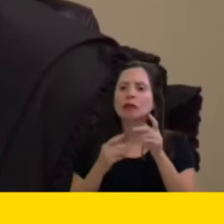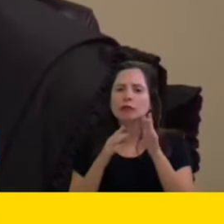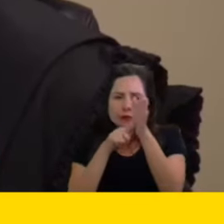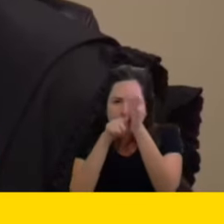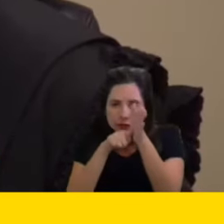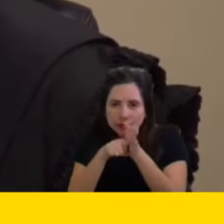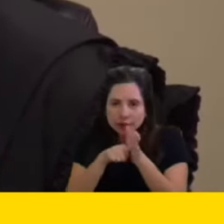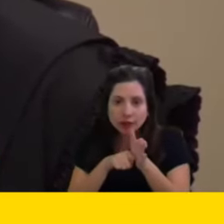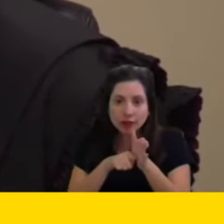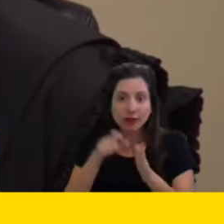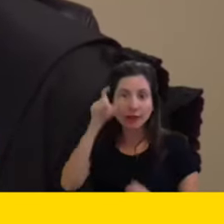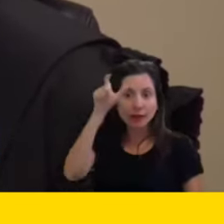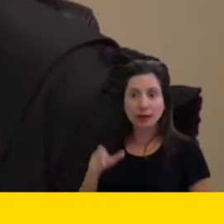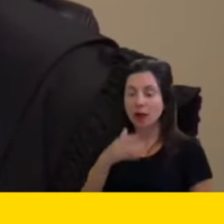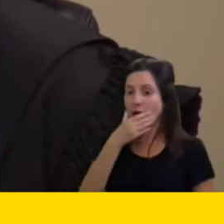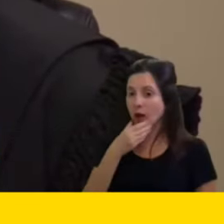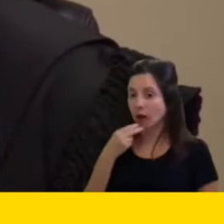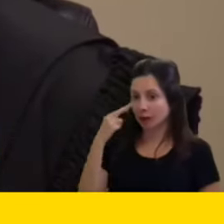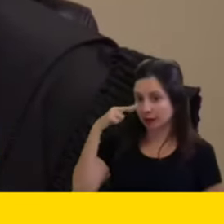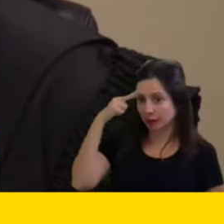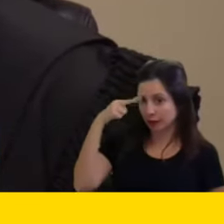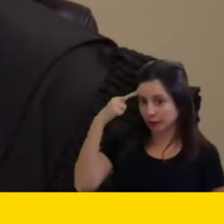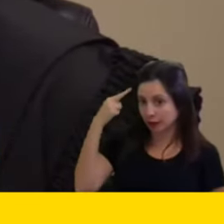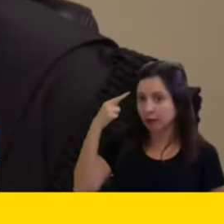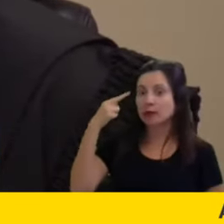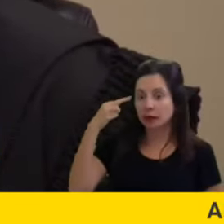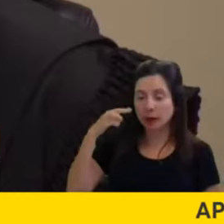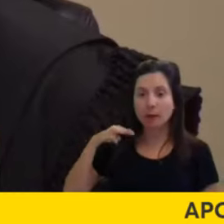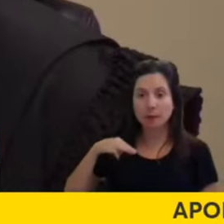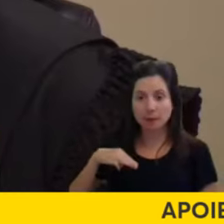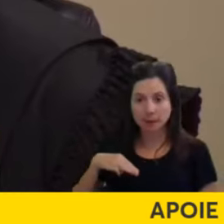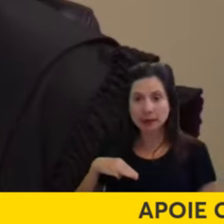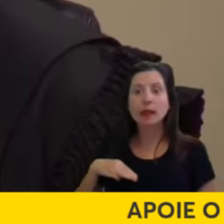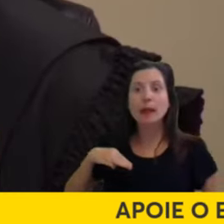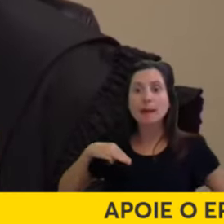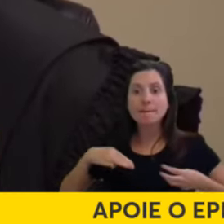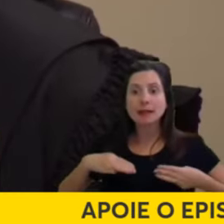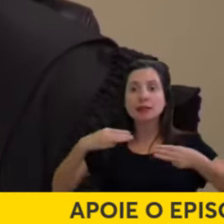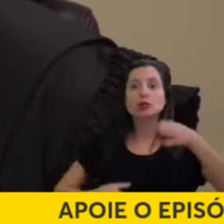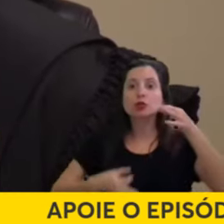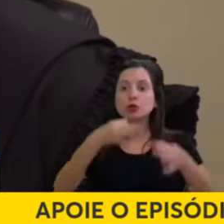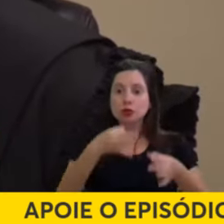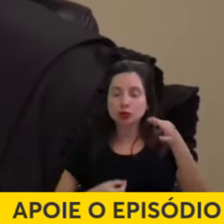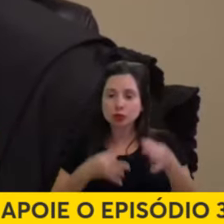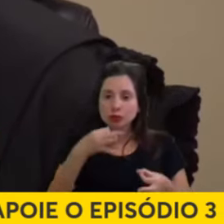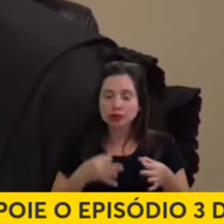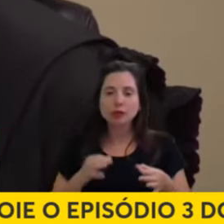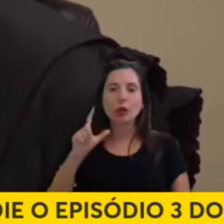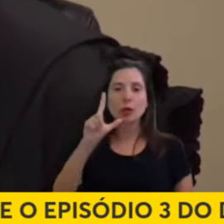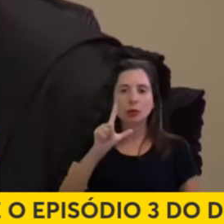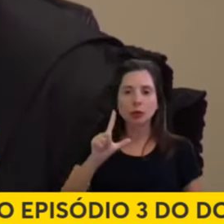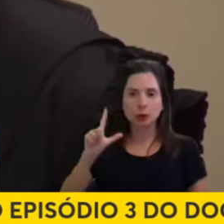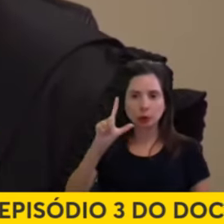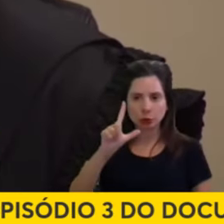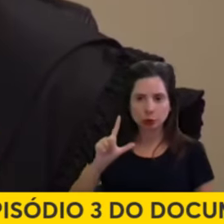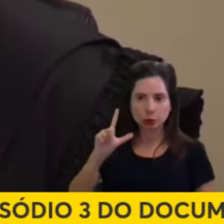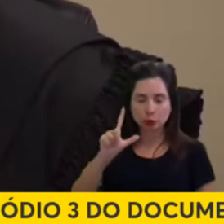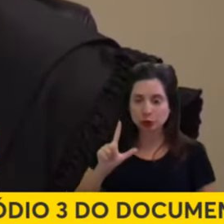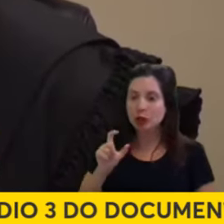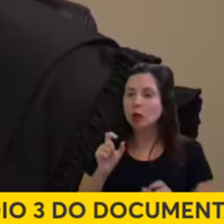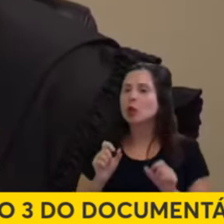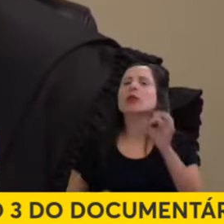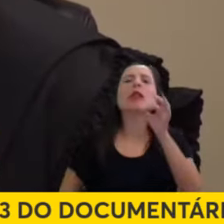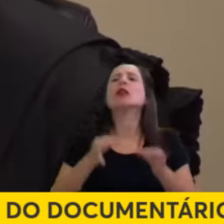moro ter assumido o Ministério da Justiça do governo opositor político de então paciente luí Inácio Lula da Silva o que está em